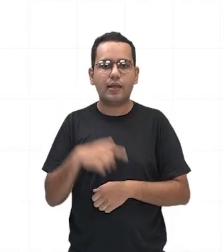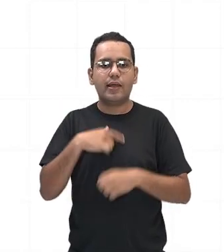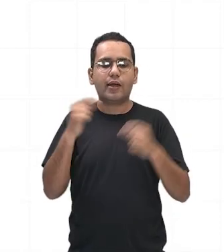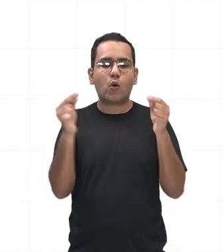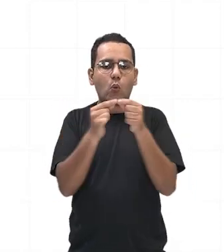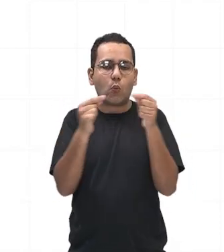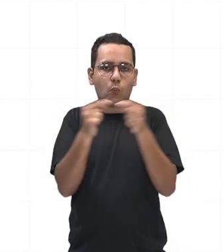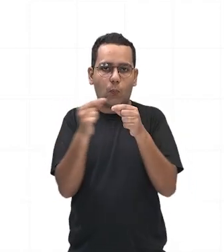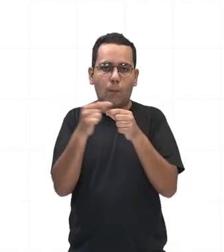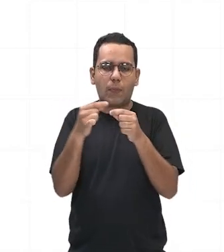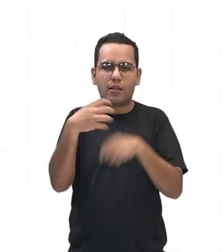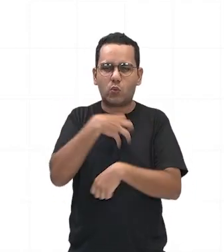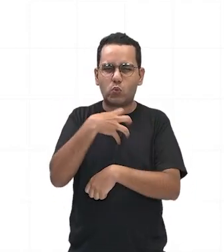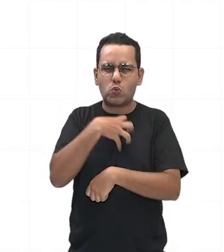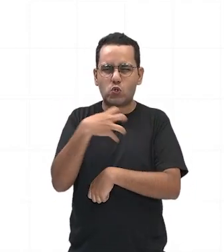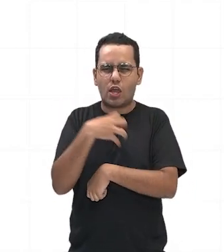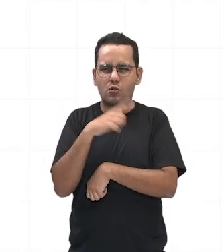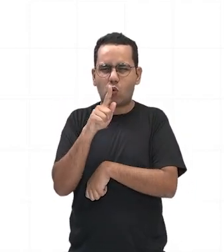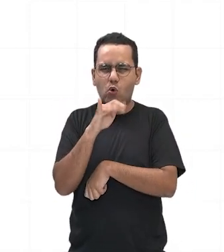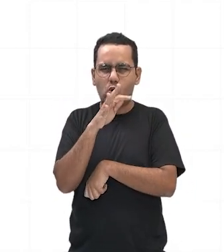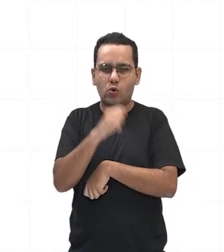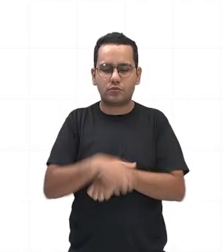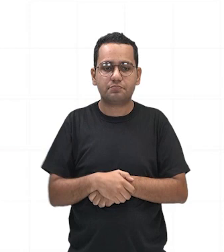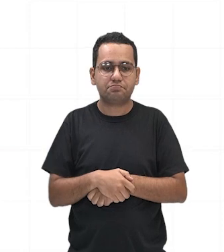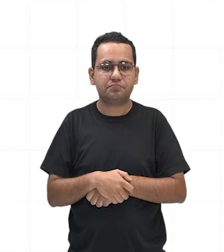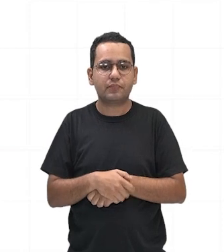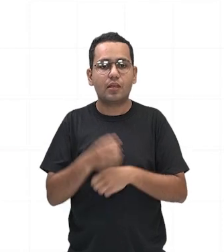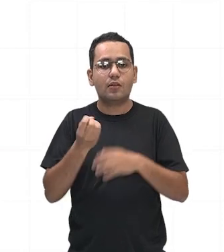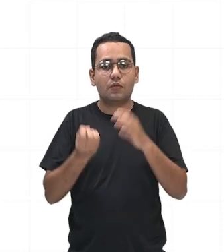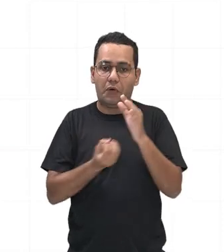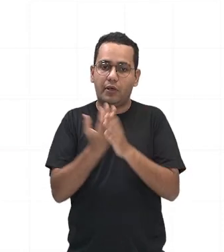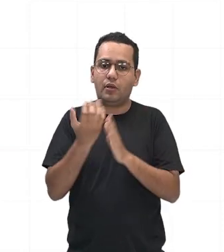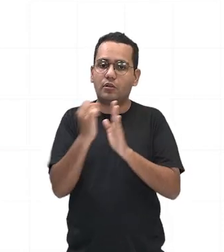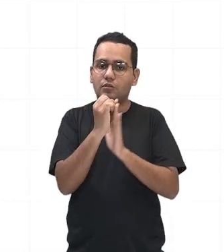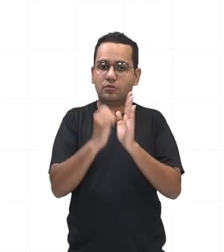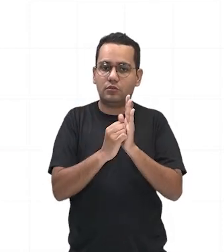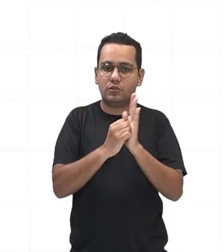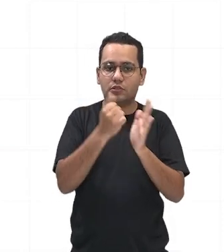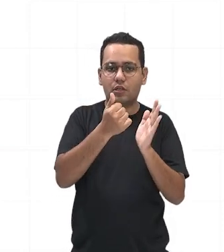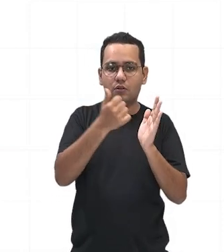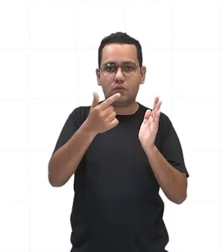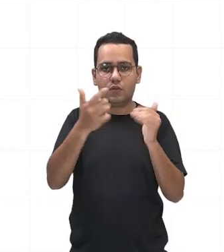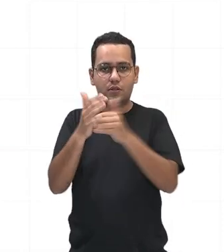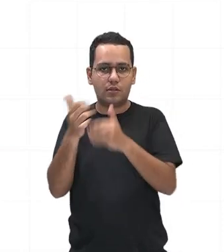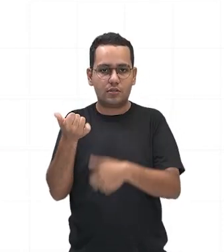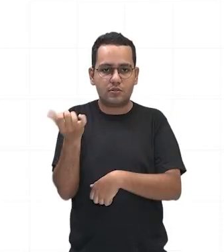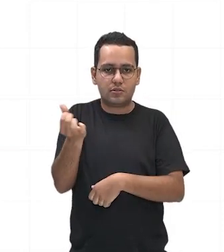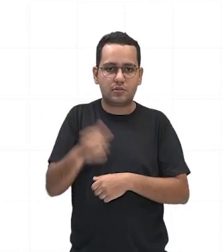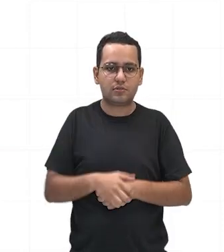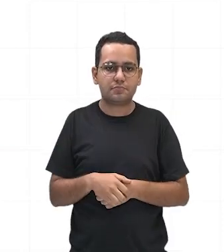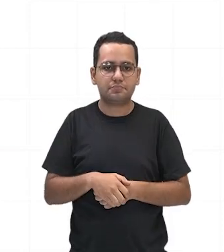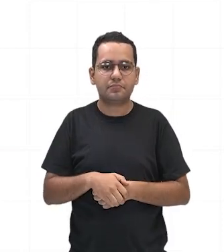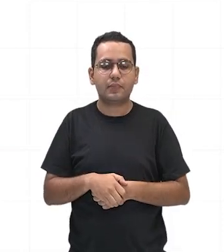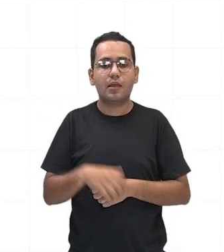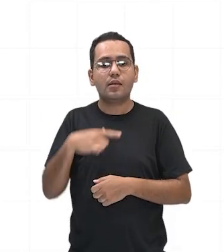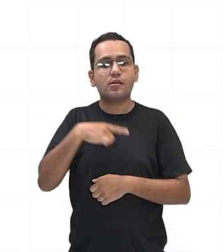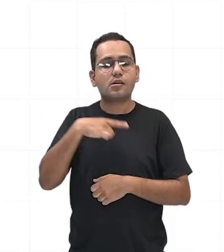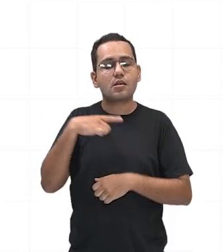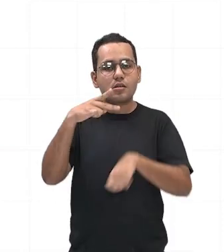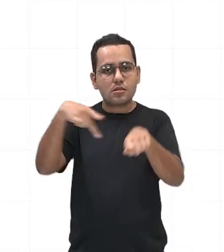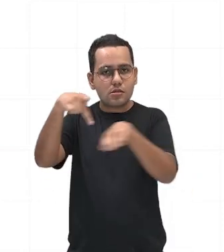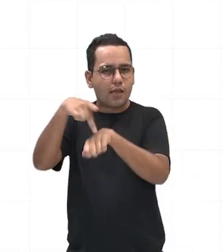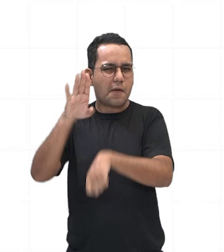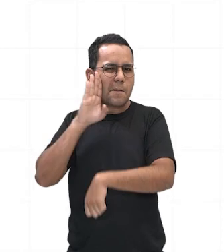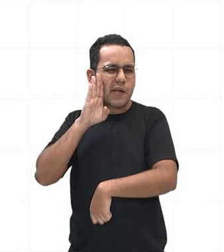gótico. Desenvolveu-se, então, entre os séculos XII e XVI e predominou em países como